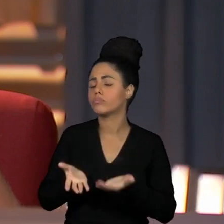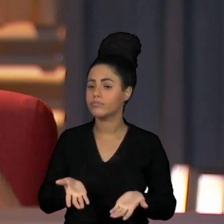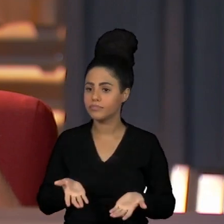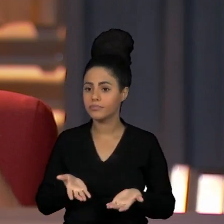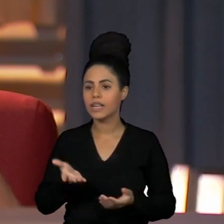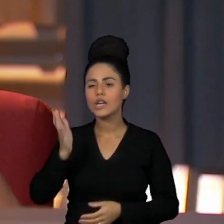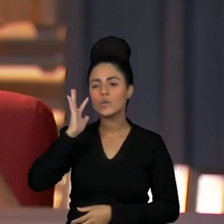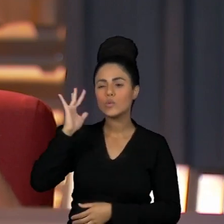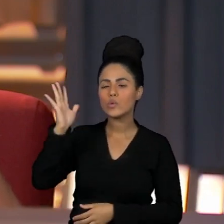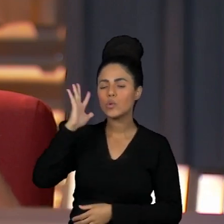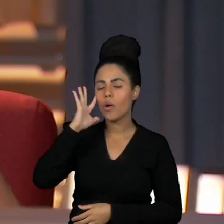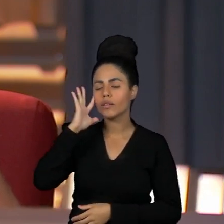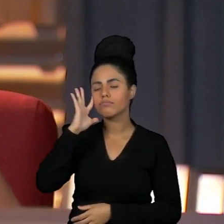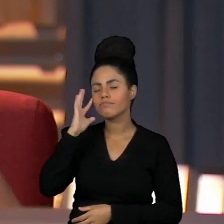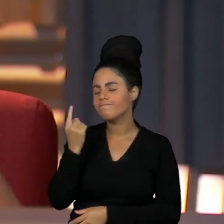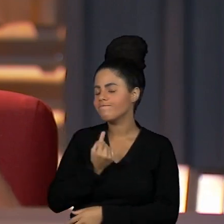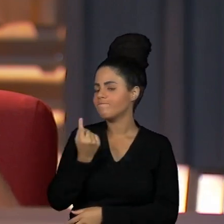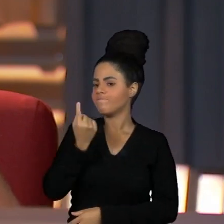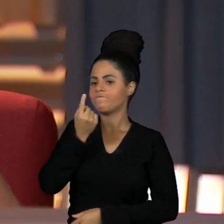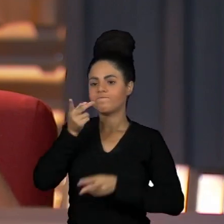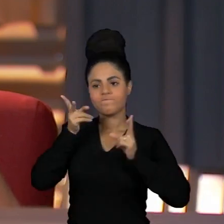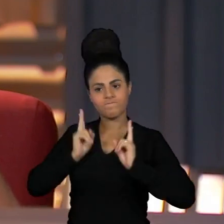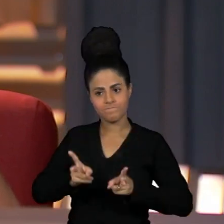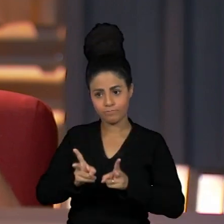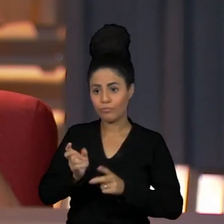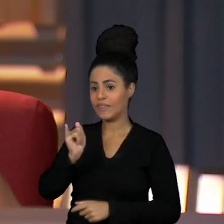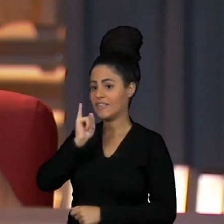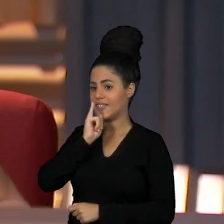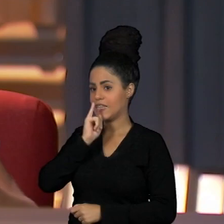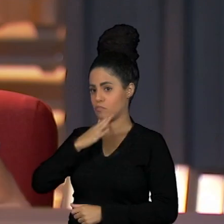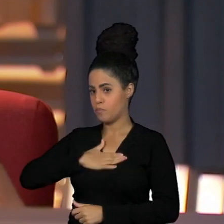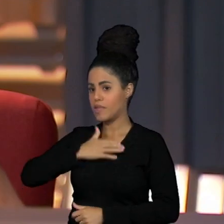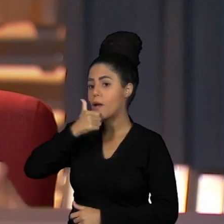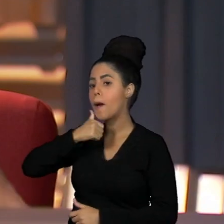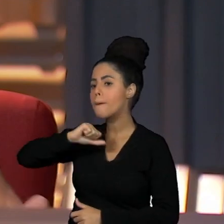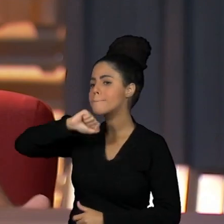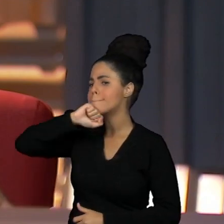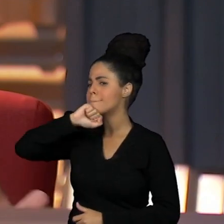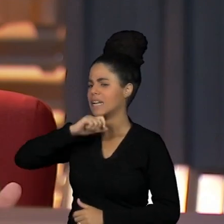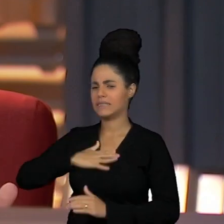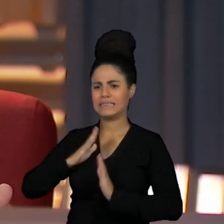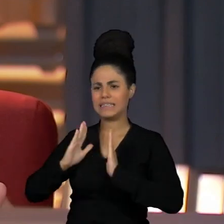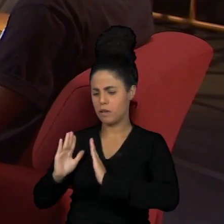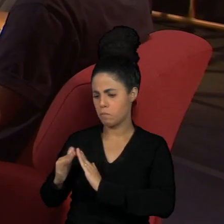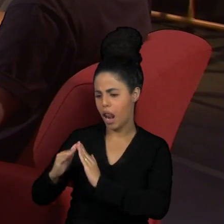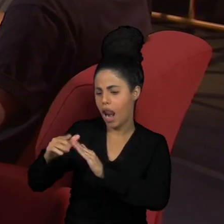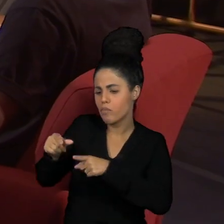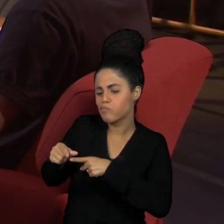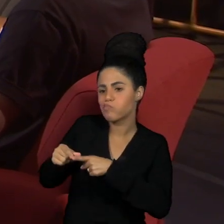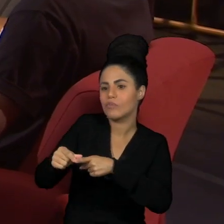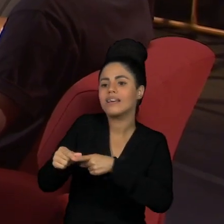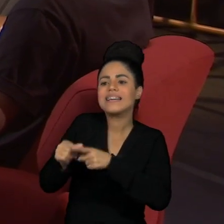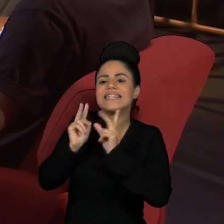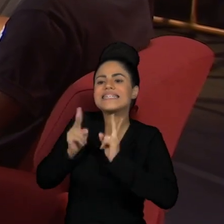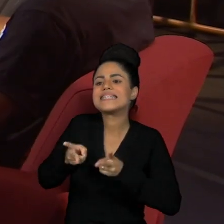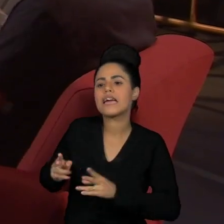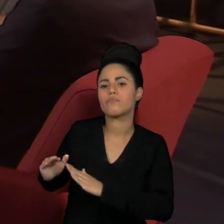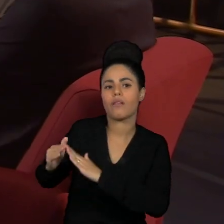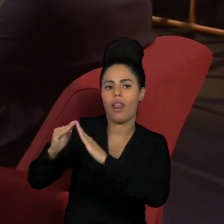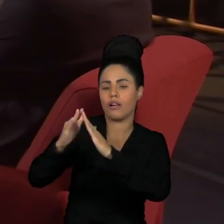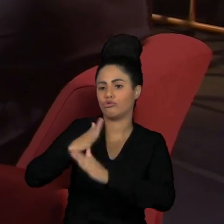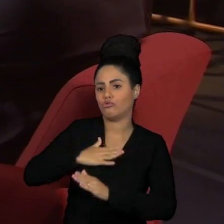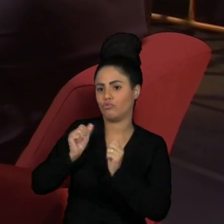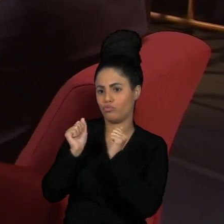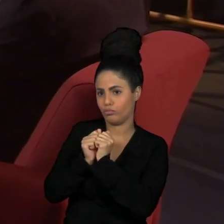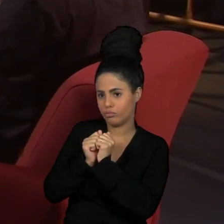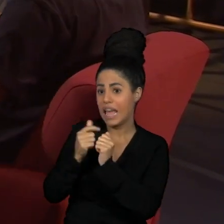vem em primeiro lugar sempre. Então, vou trazer o exemplo da minha mãe. Eu e minha mãe sempre morou na quebrada, na comunidade. E aí eu comprei uma